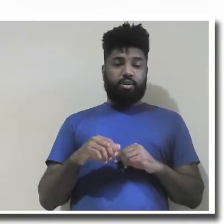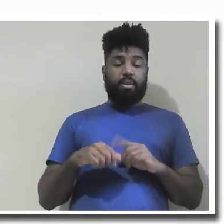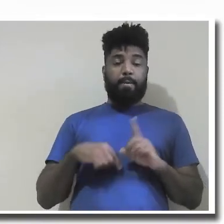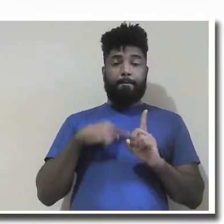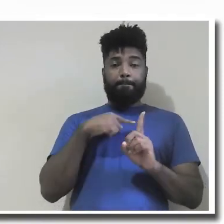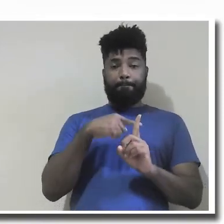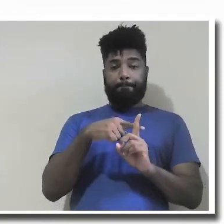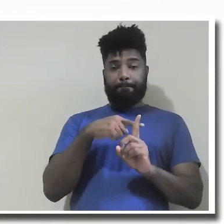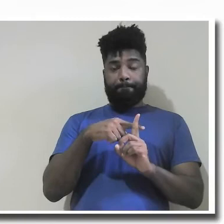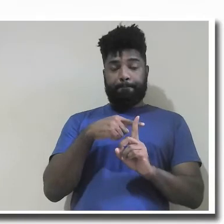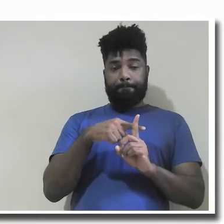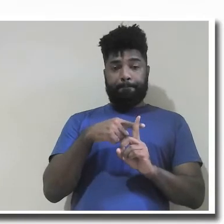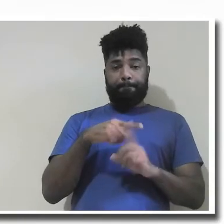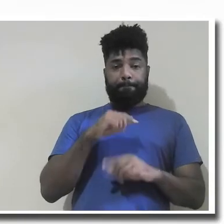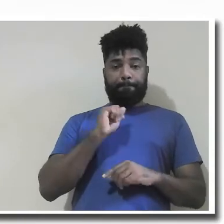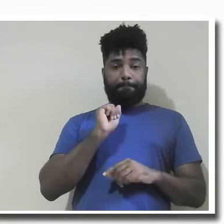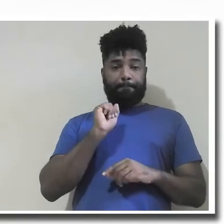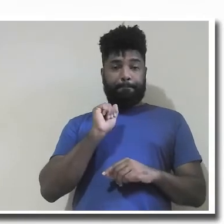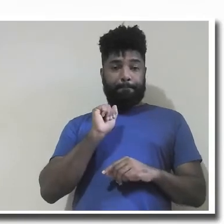mais A